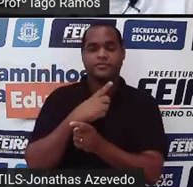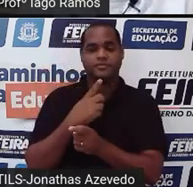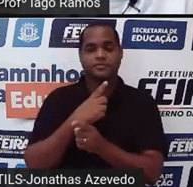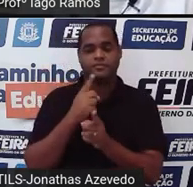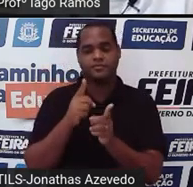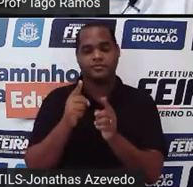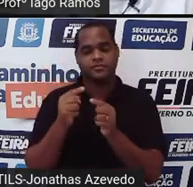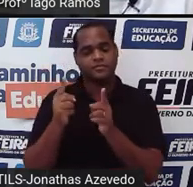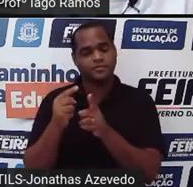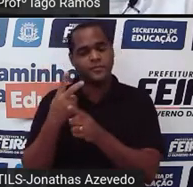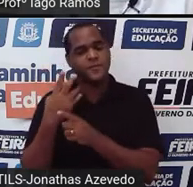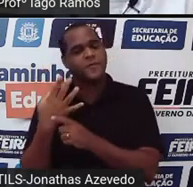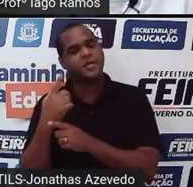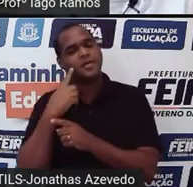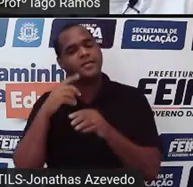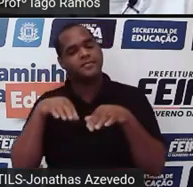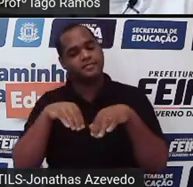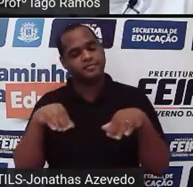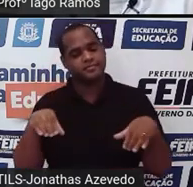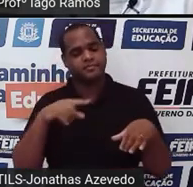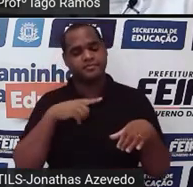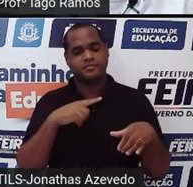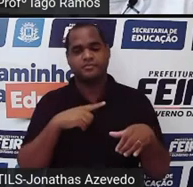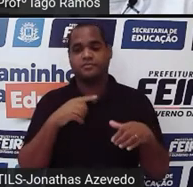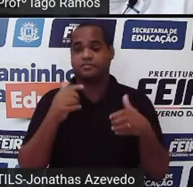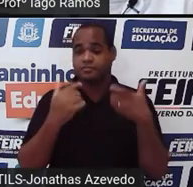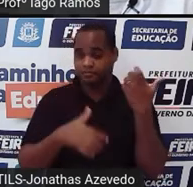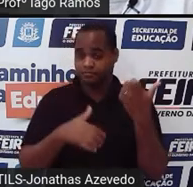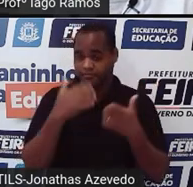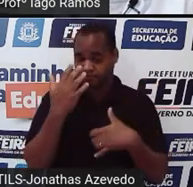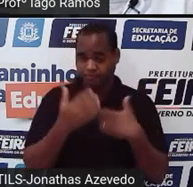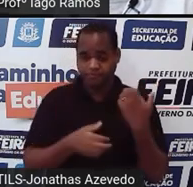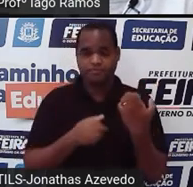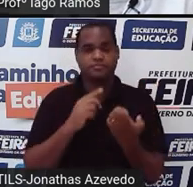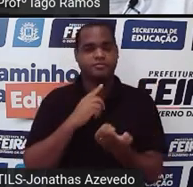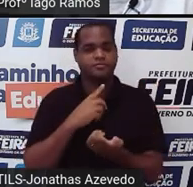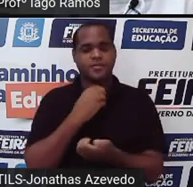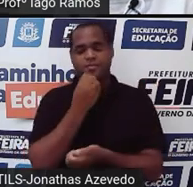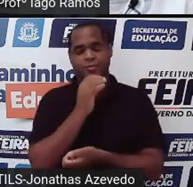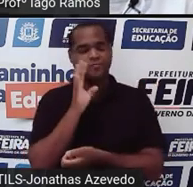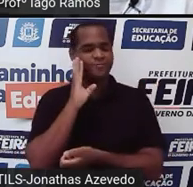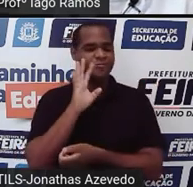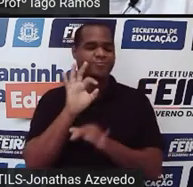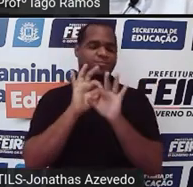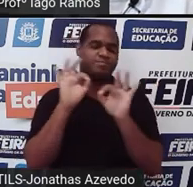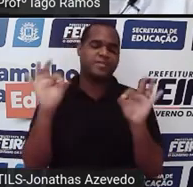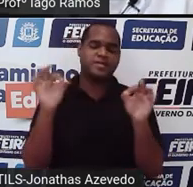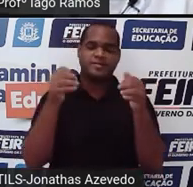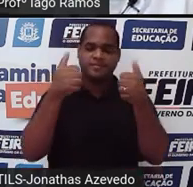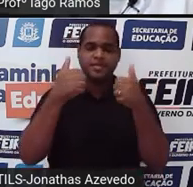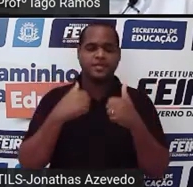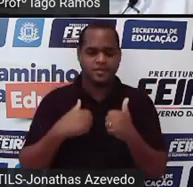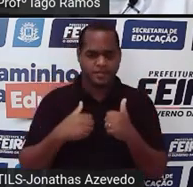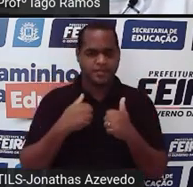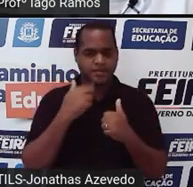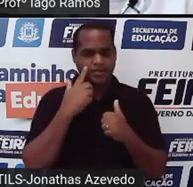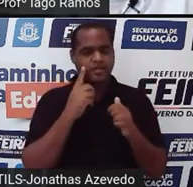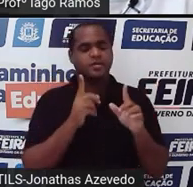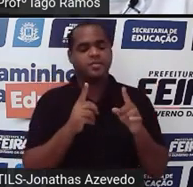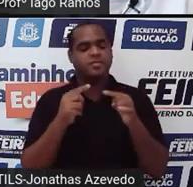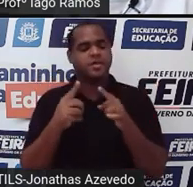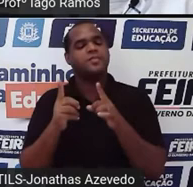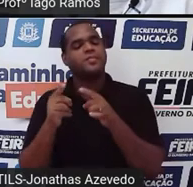paralelepípedo certa Beleza então veja só que bacana é isso né é os cubinhos